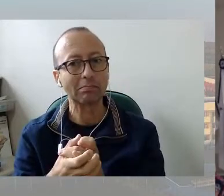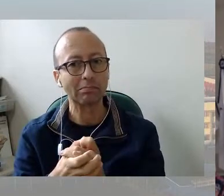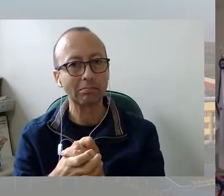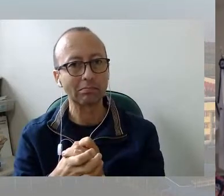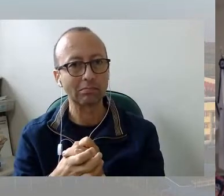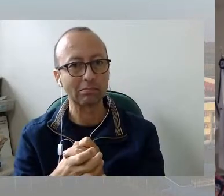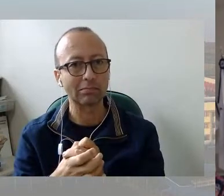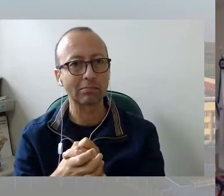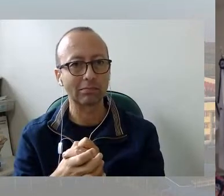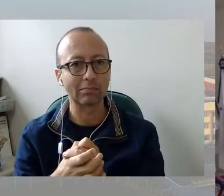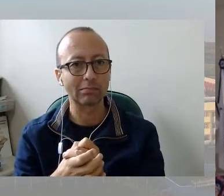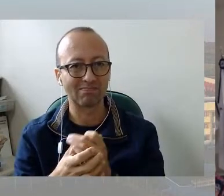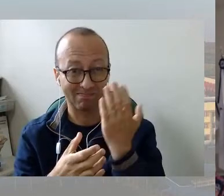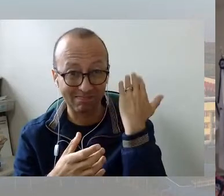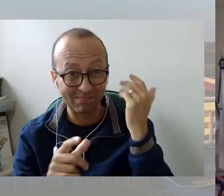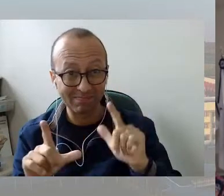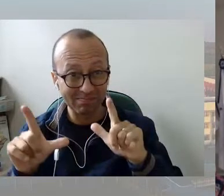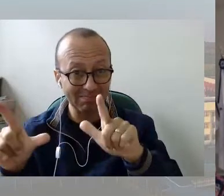existiu.